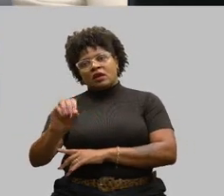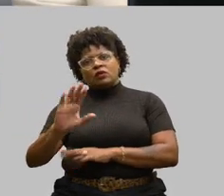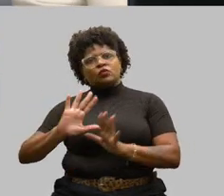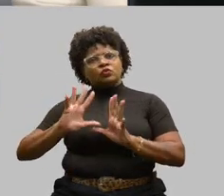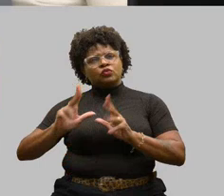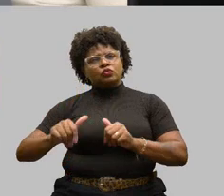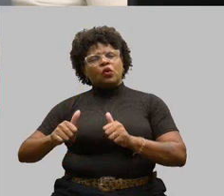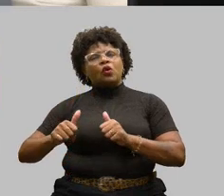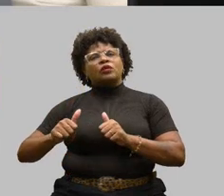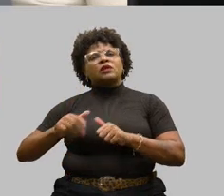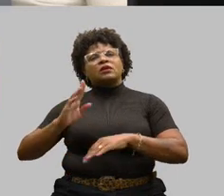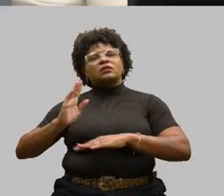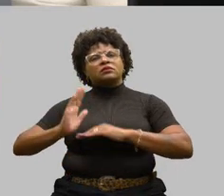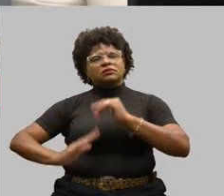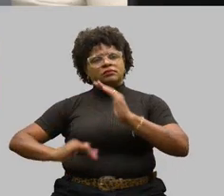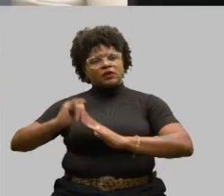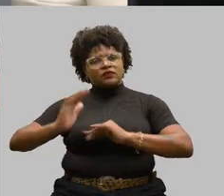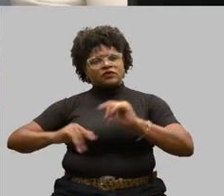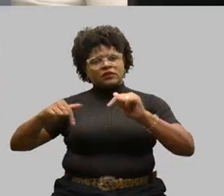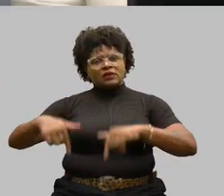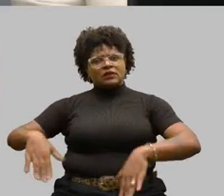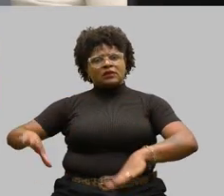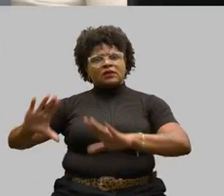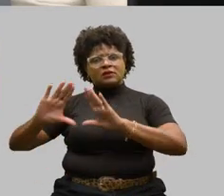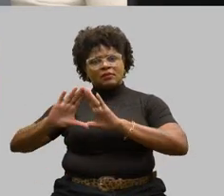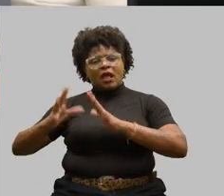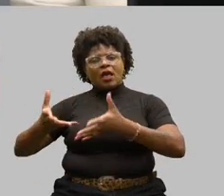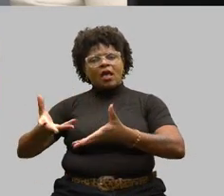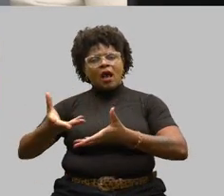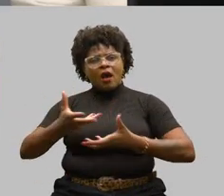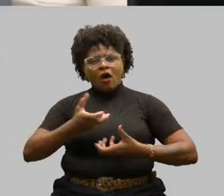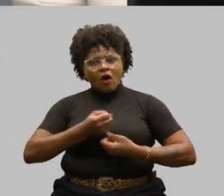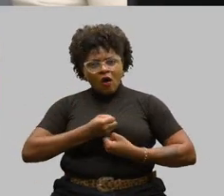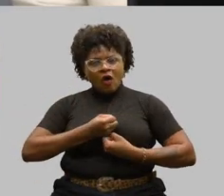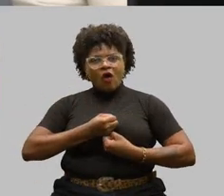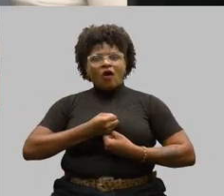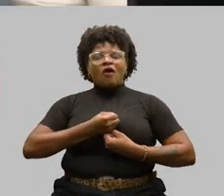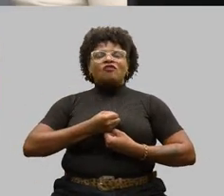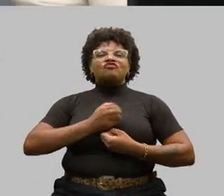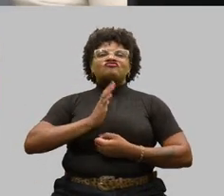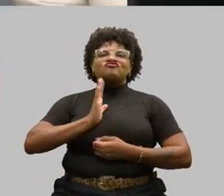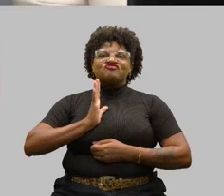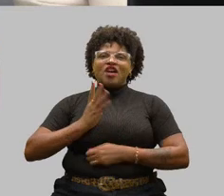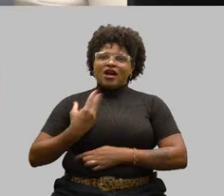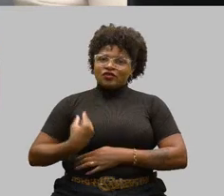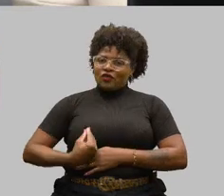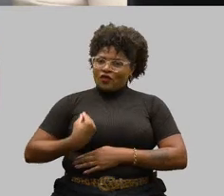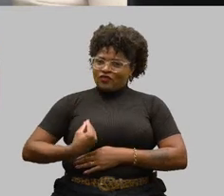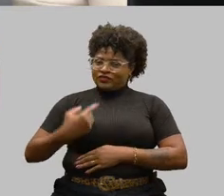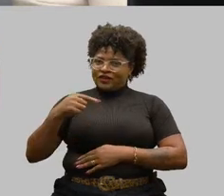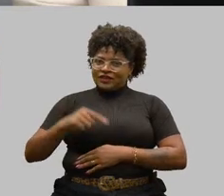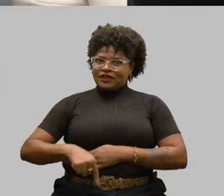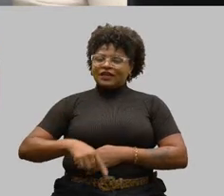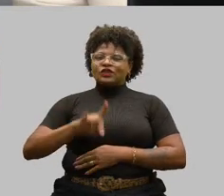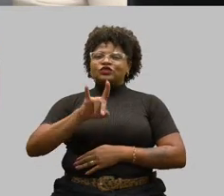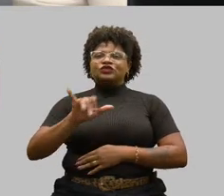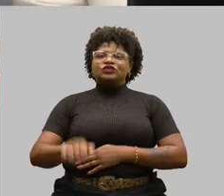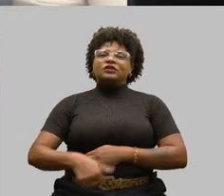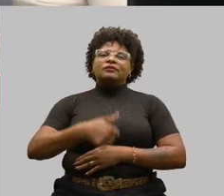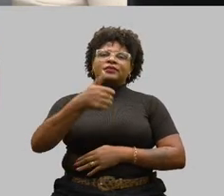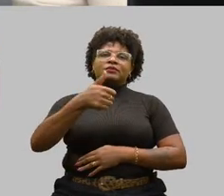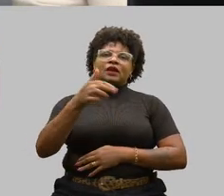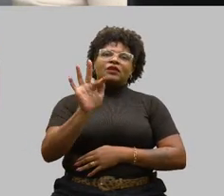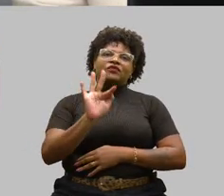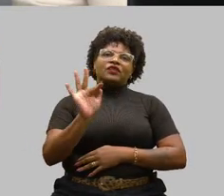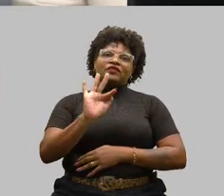muito acolhedora convivo nela desde o dia primeiro de fevereiro quando fui passar Deputado e